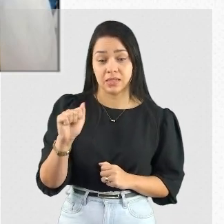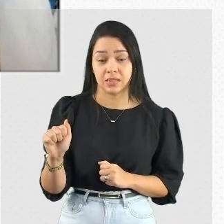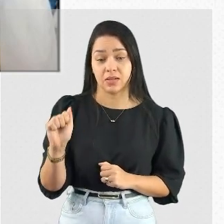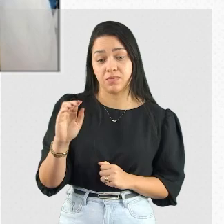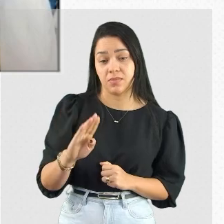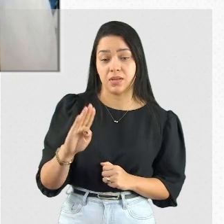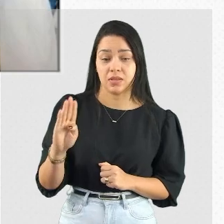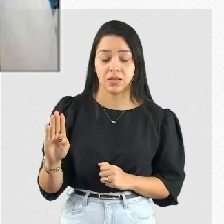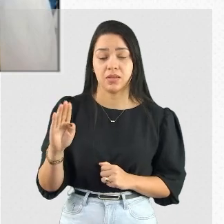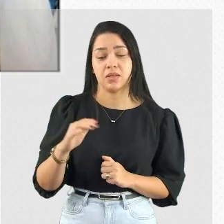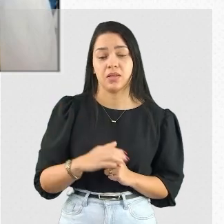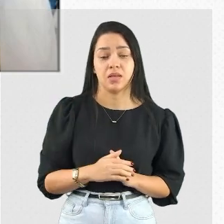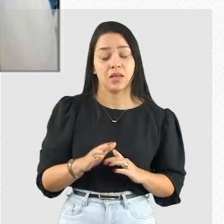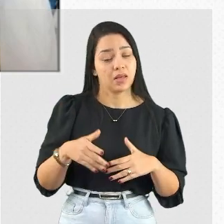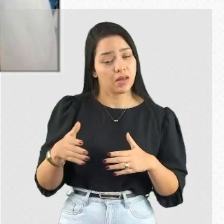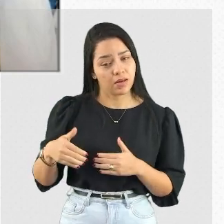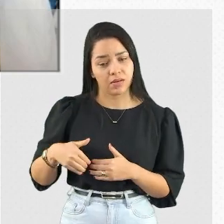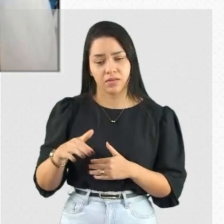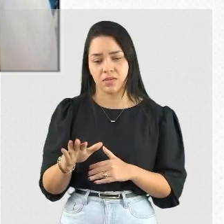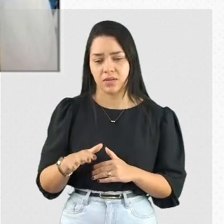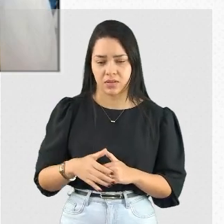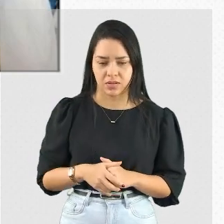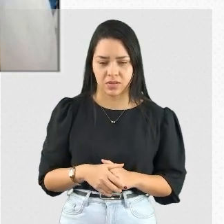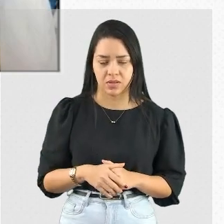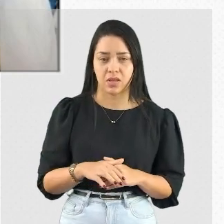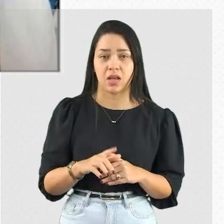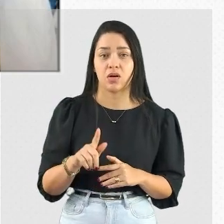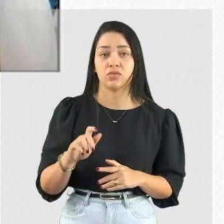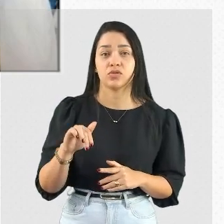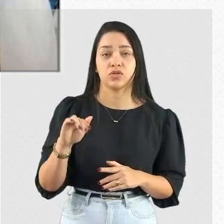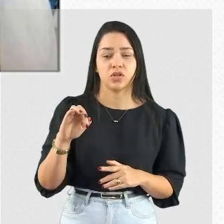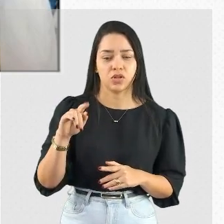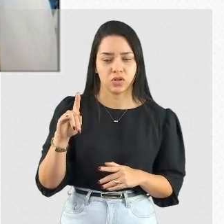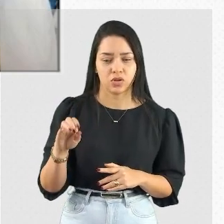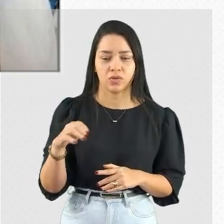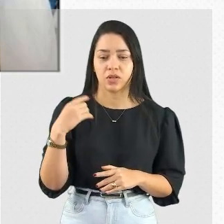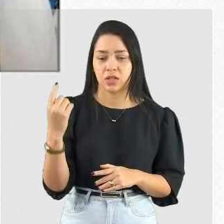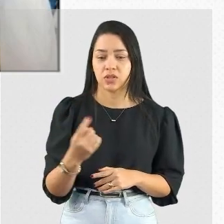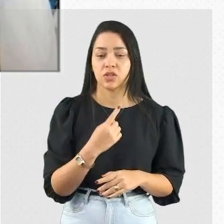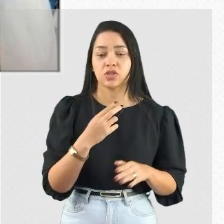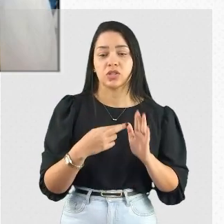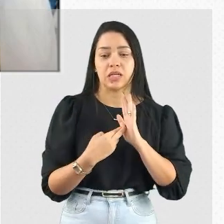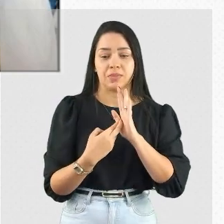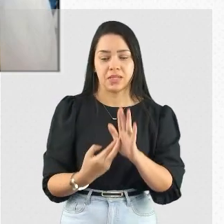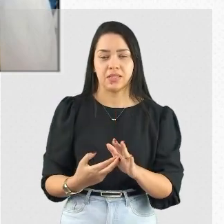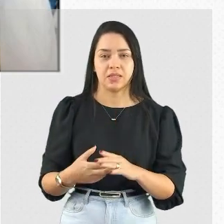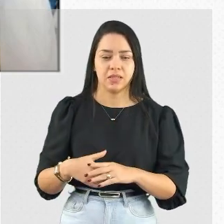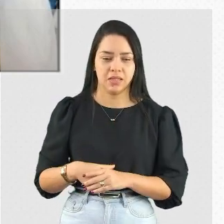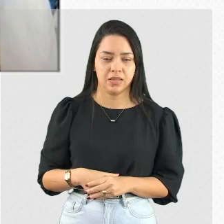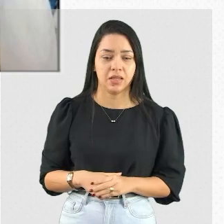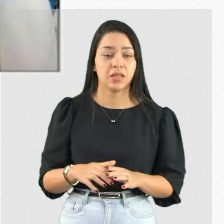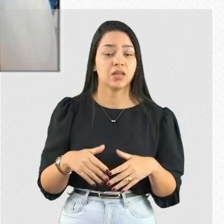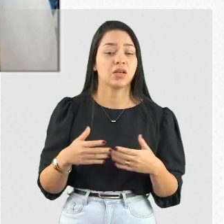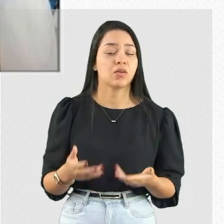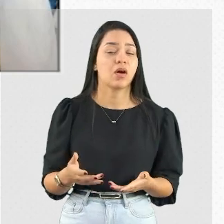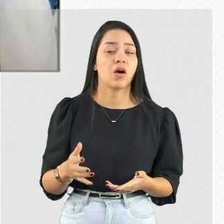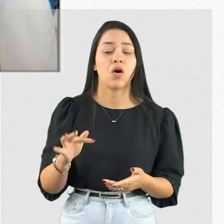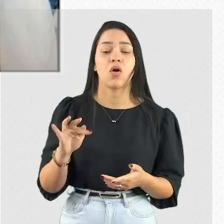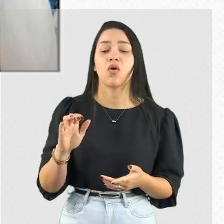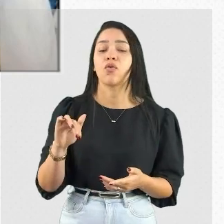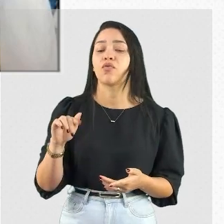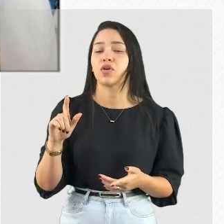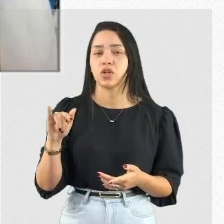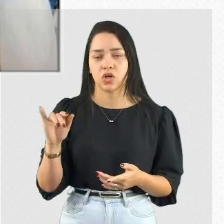Azão, Bezão, Bezinho e assim sucessivamente. Isso é o genótipo, é assim que a gente representa o genótipo. E qual é o fenótipo